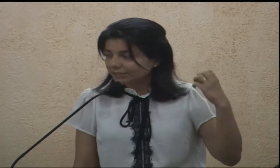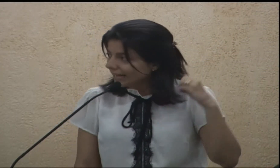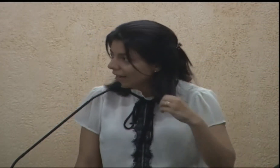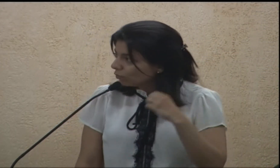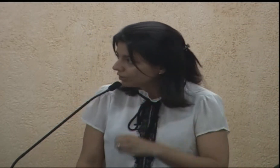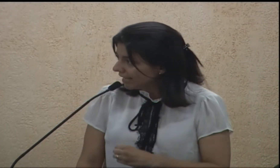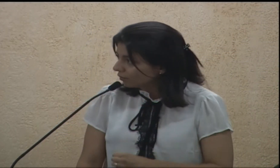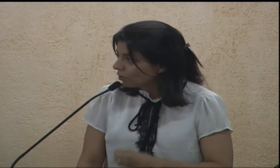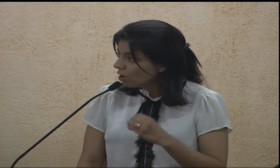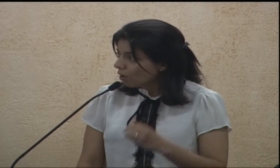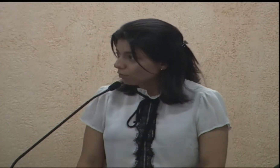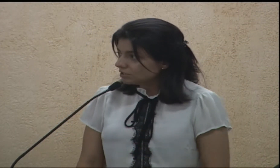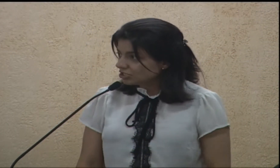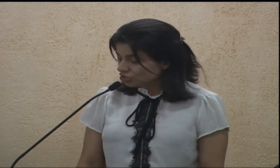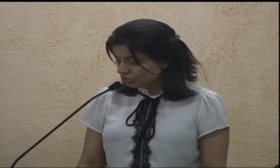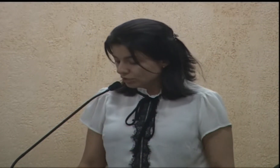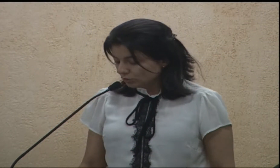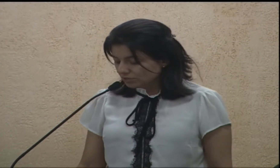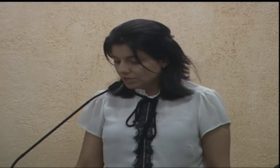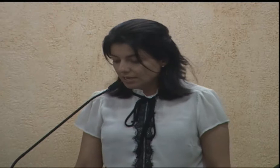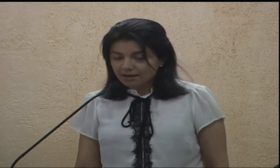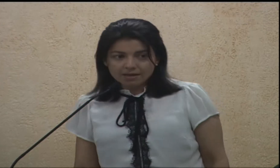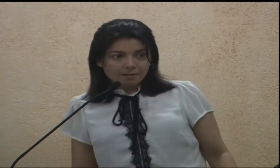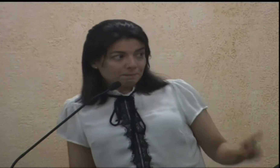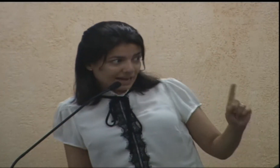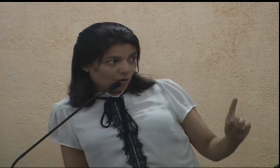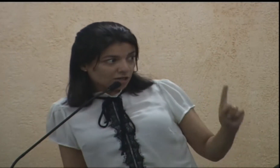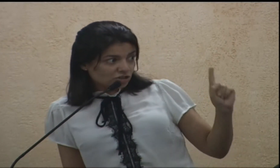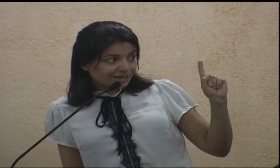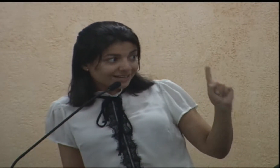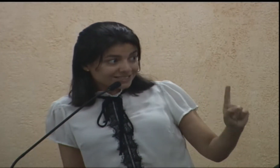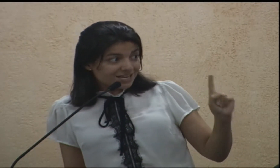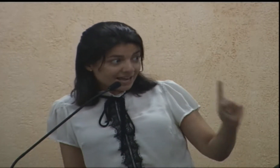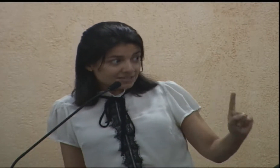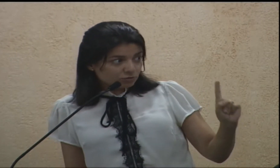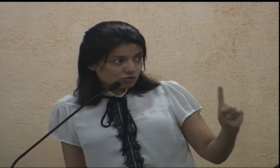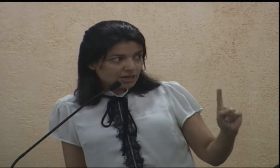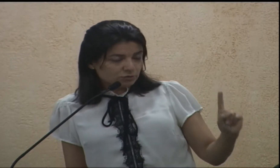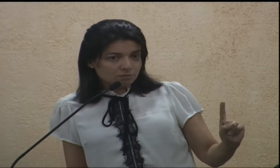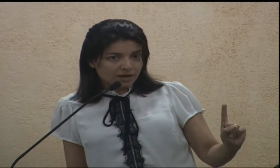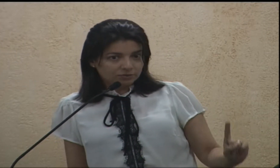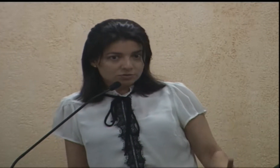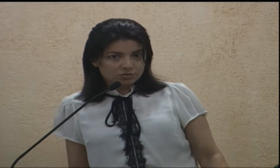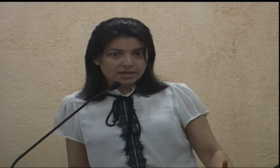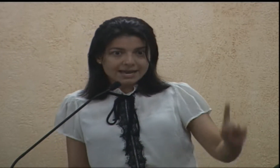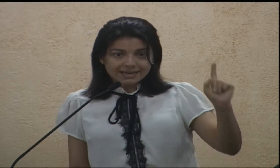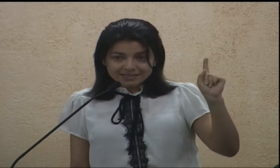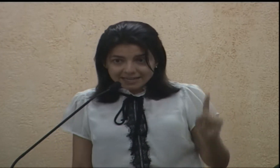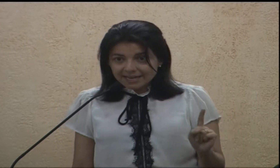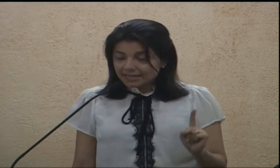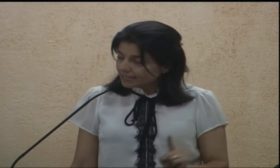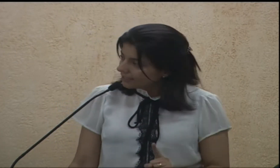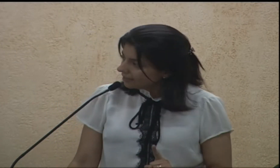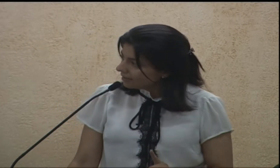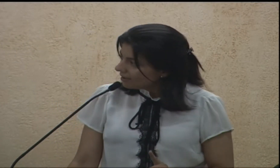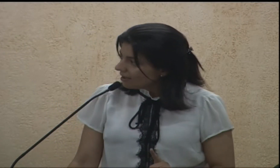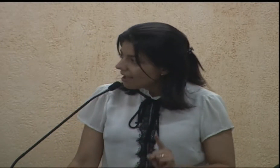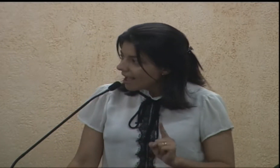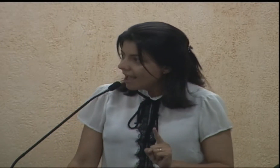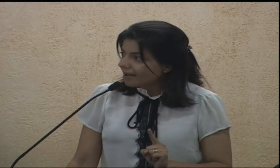significa tornar algo negro. Ou seja, a gente associa, pela ótica da ciência dos direitos humanos, que